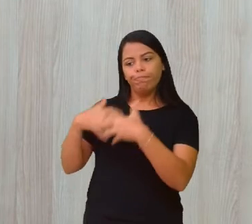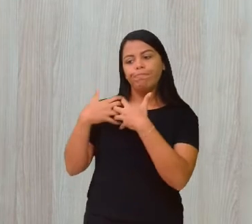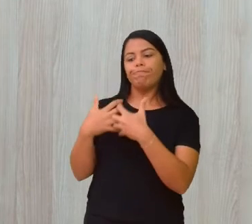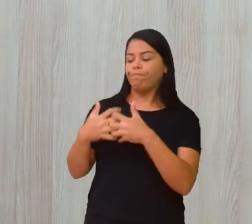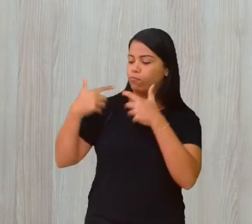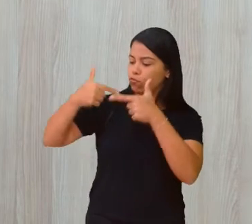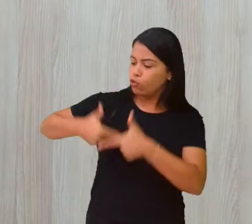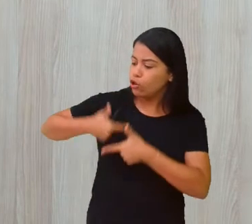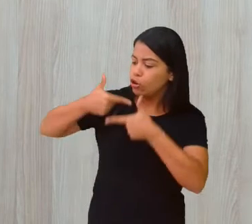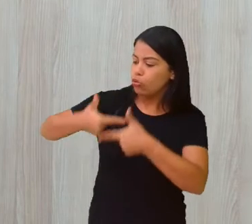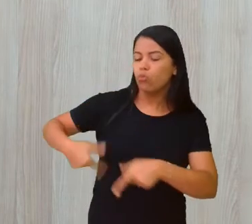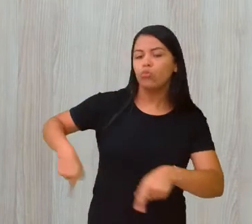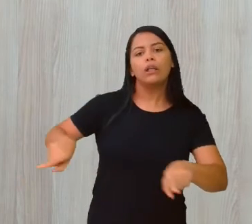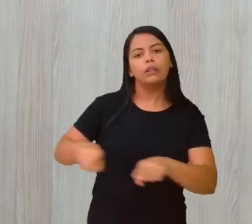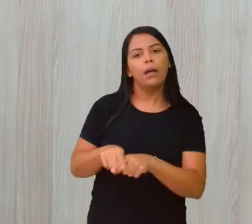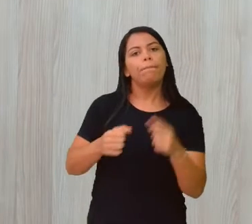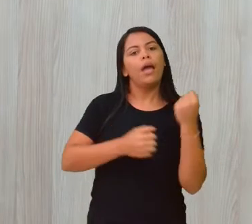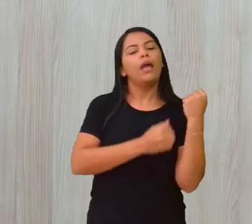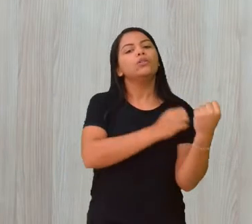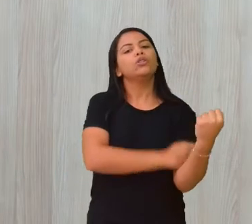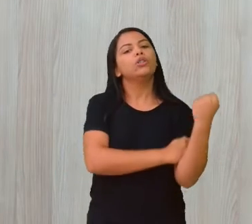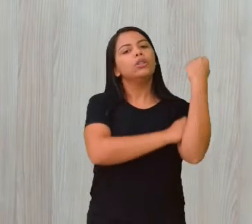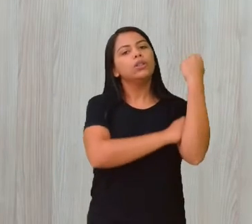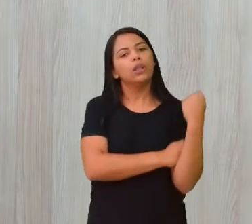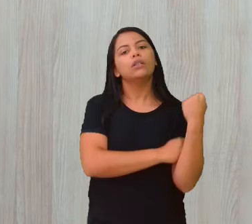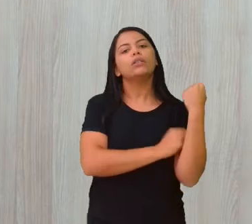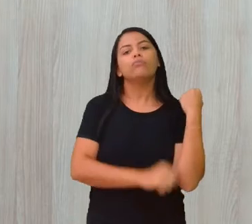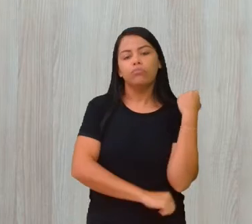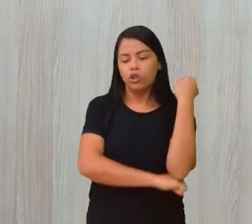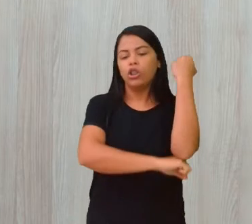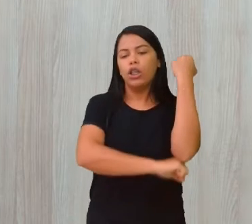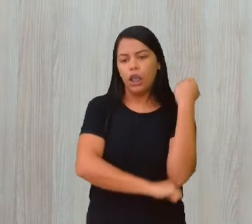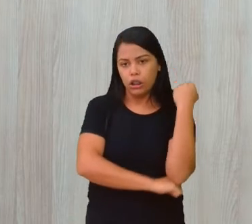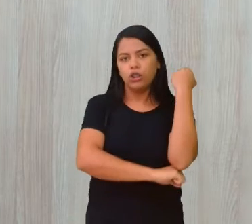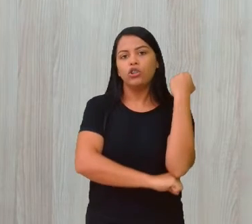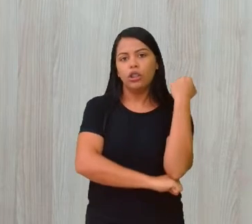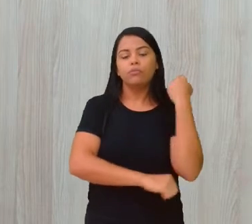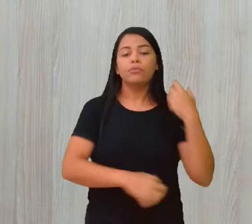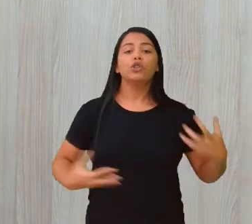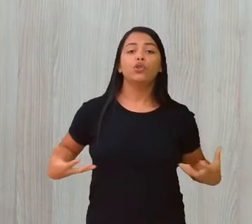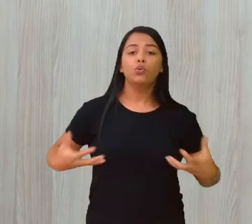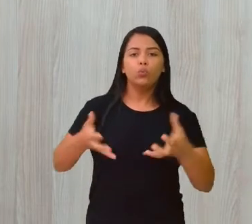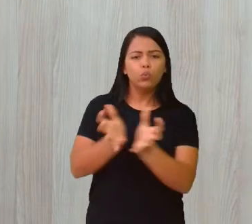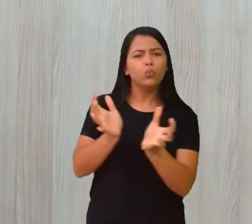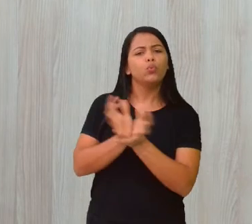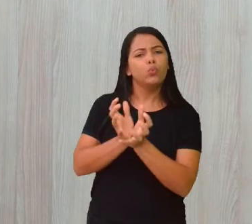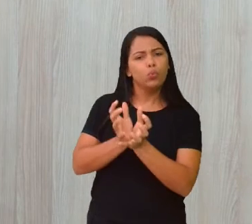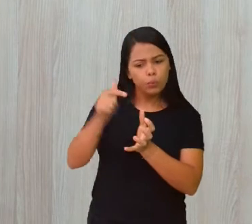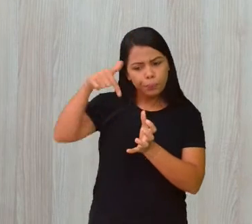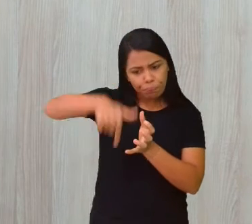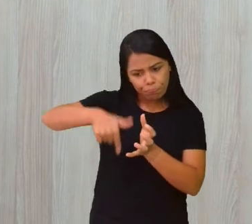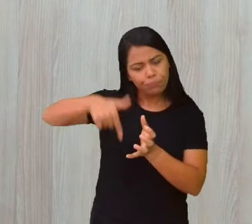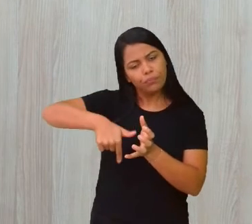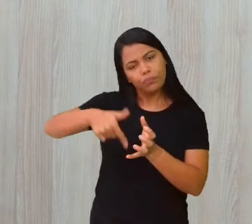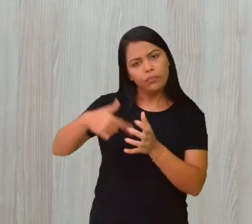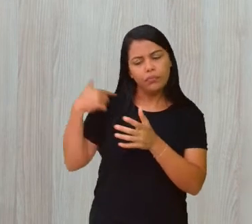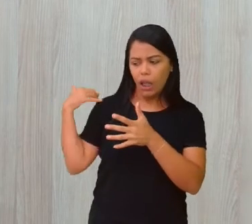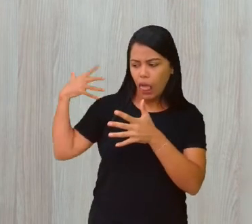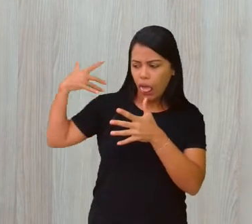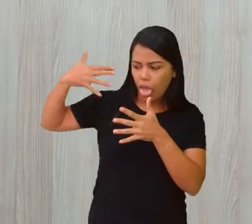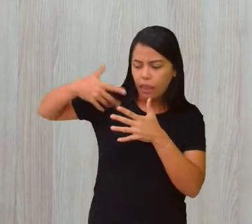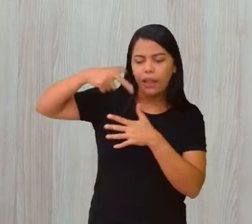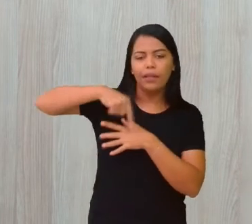luta e de resistência, de um povo que na história aqui do Brasil já foi muito massacrado e a gente